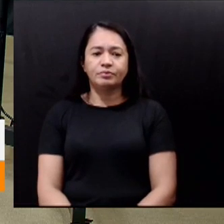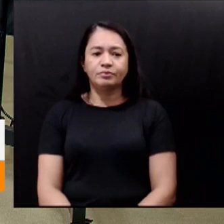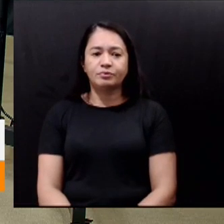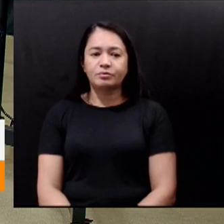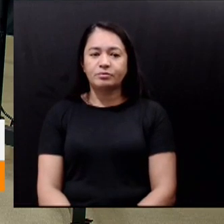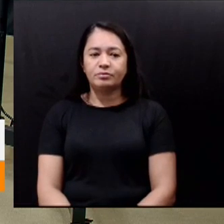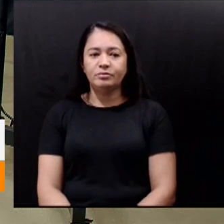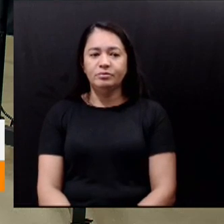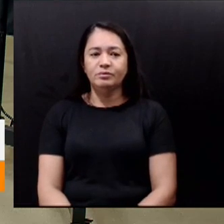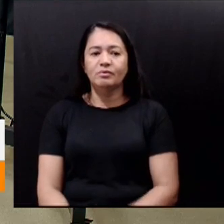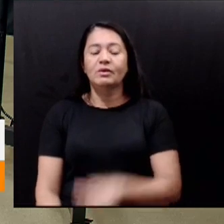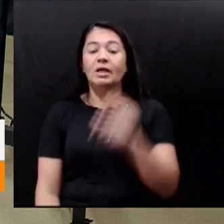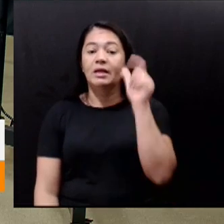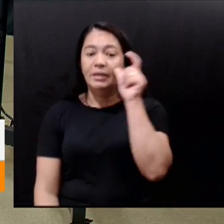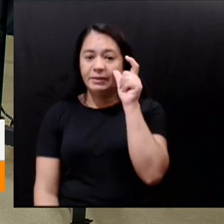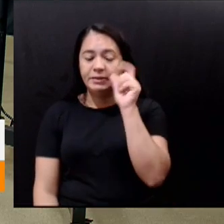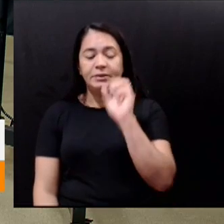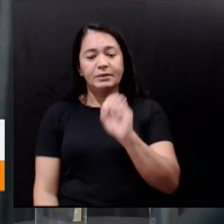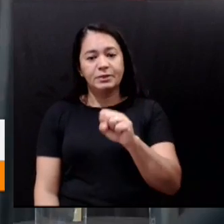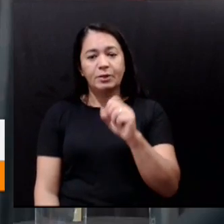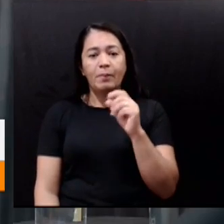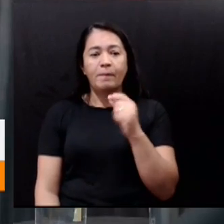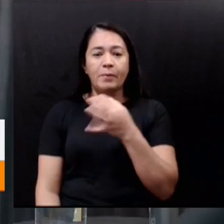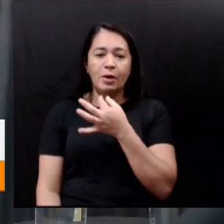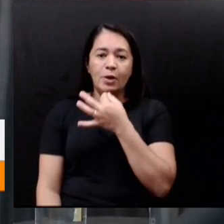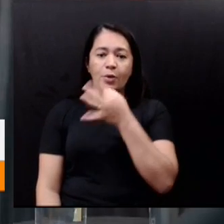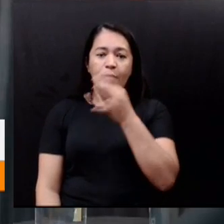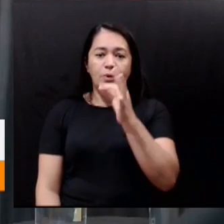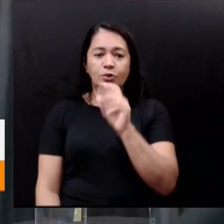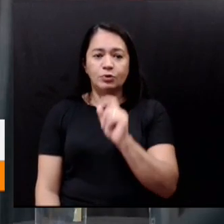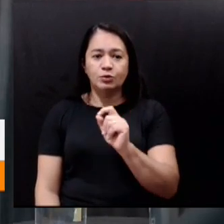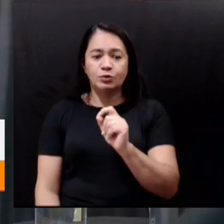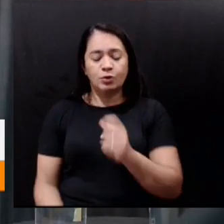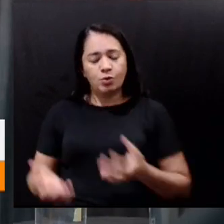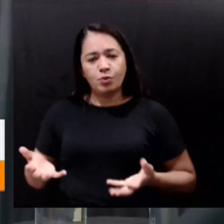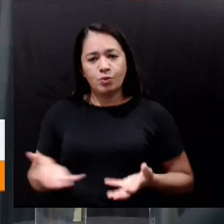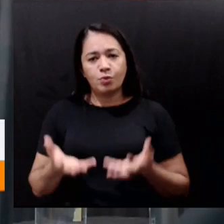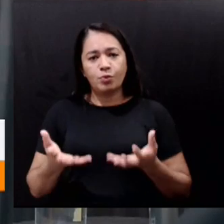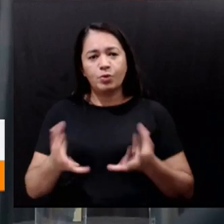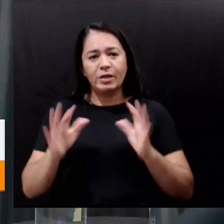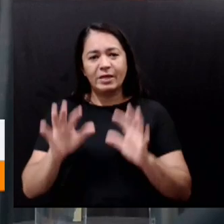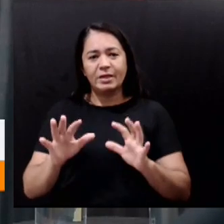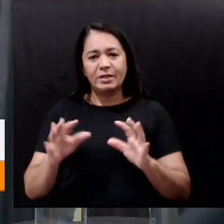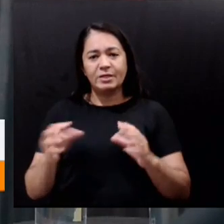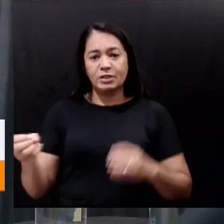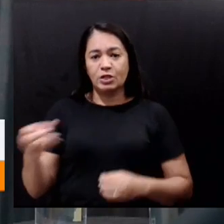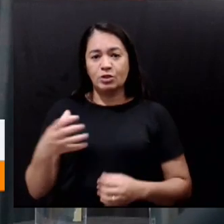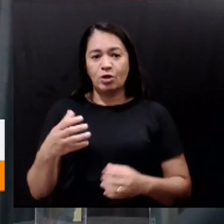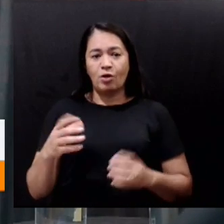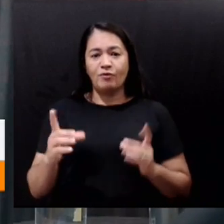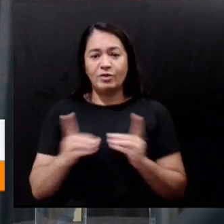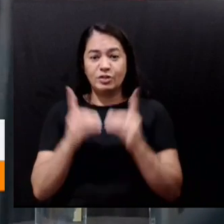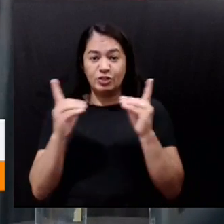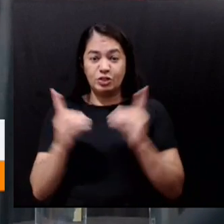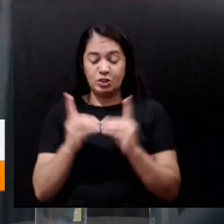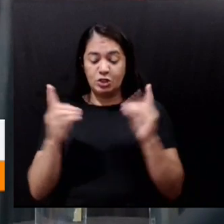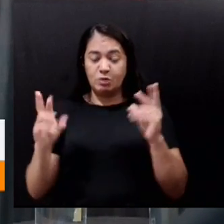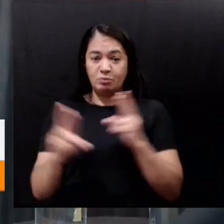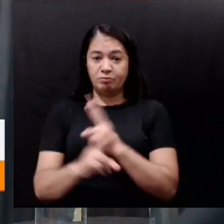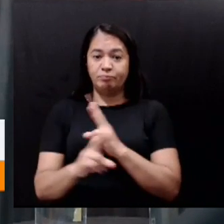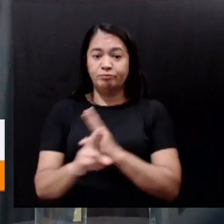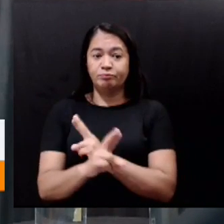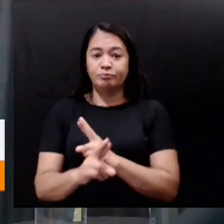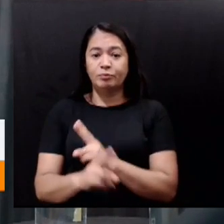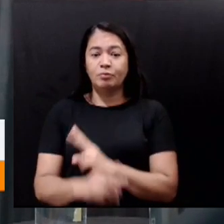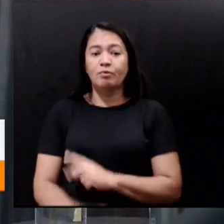pensar nisso, e eu acho que um dos fatores que acaba contribuindo para essa nova dinâmica de relacionamento, né, que a gente está tendo, é um pouco da gente